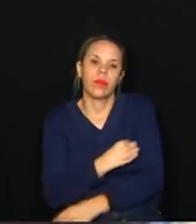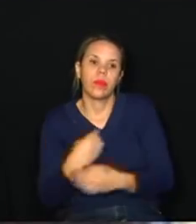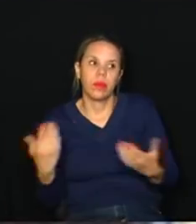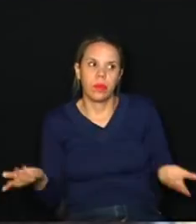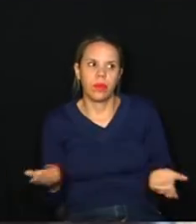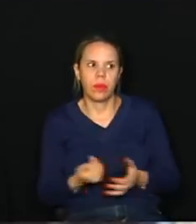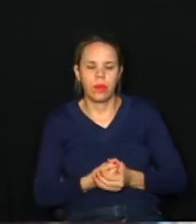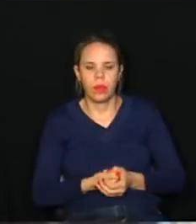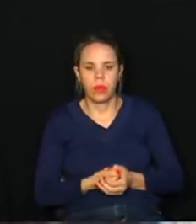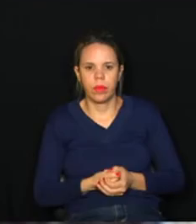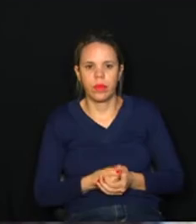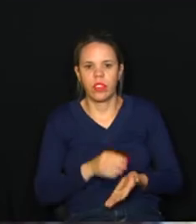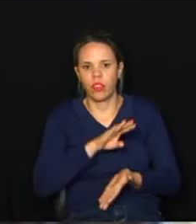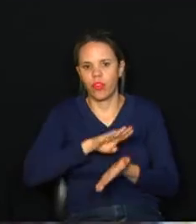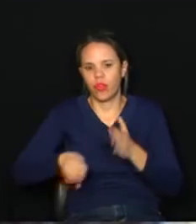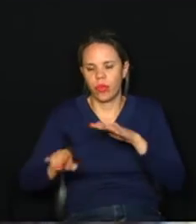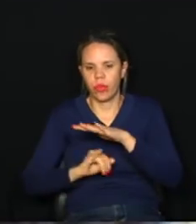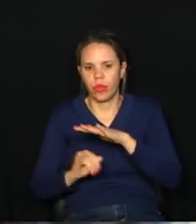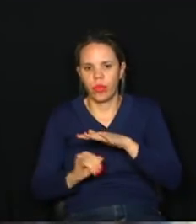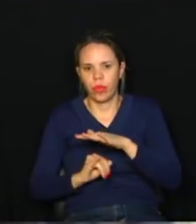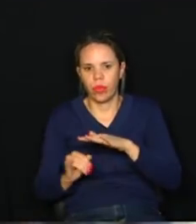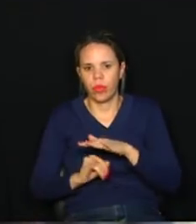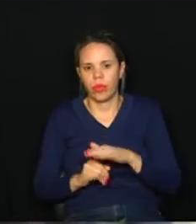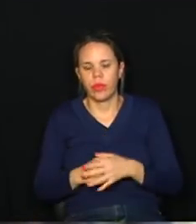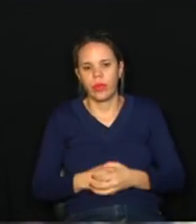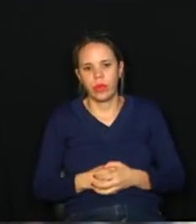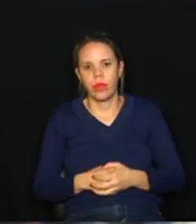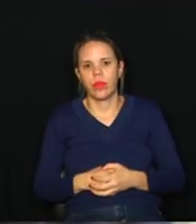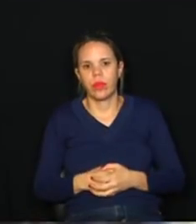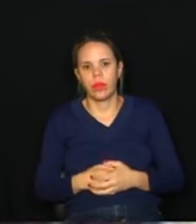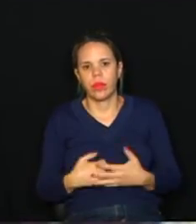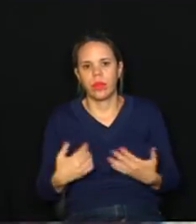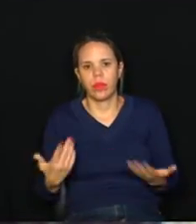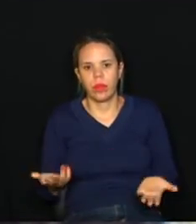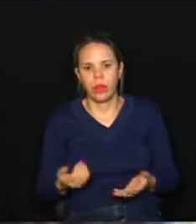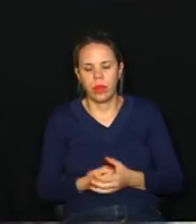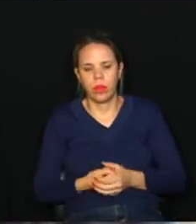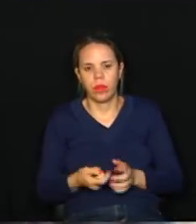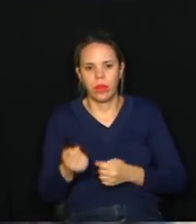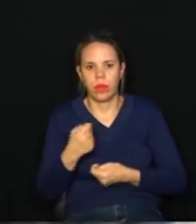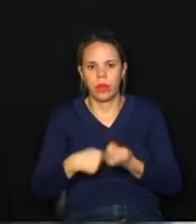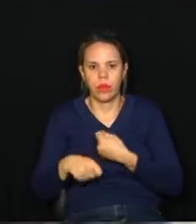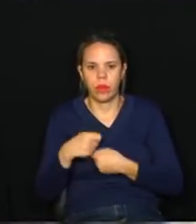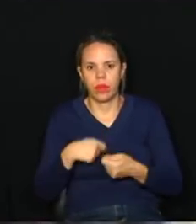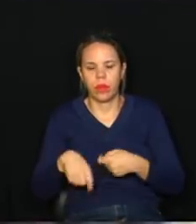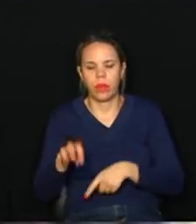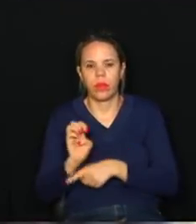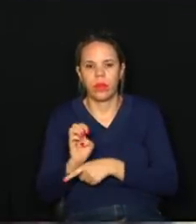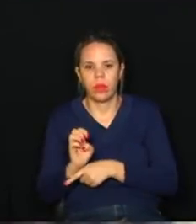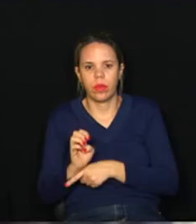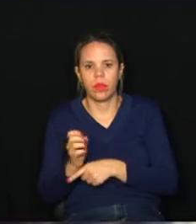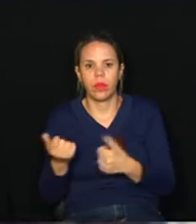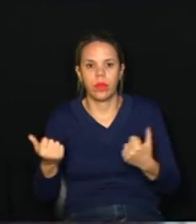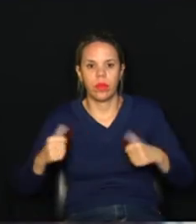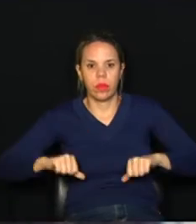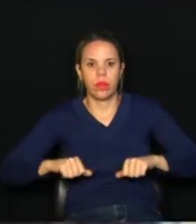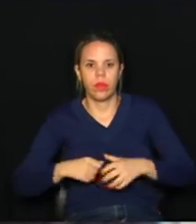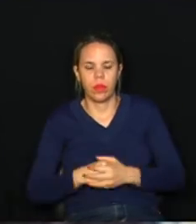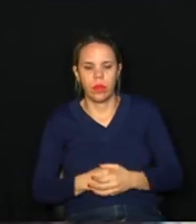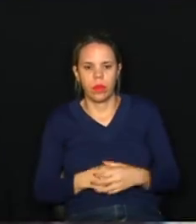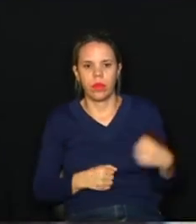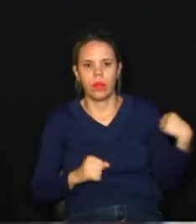Então, extinguir instituições alegando que seria uma economia para o Estado e, o pior,